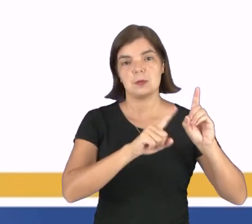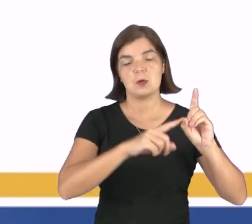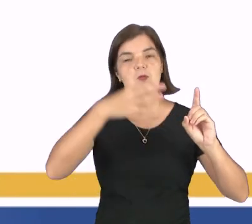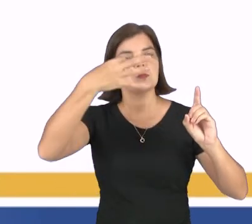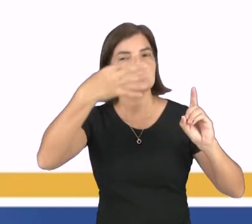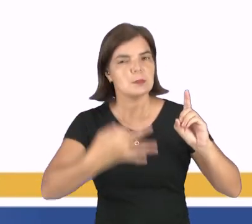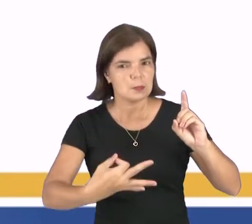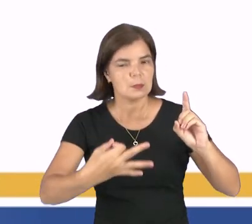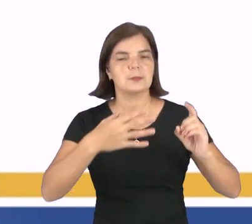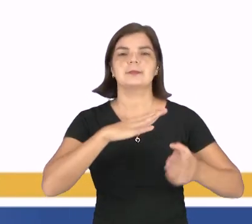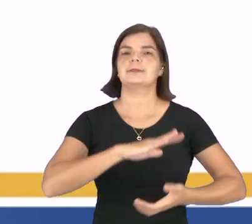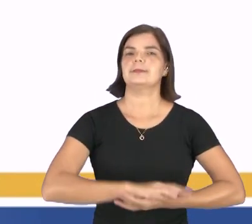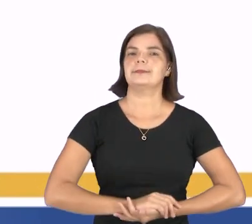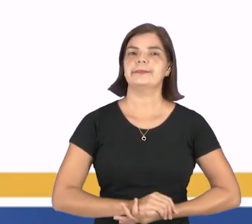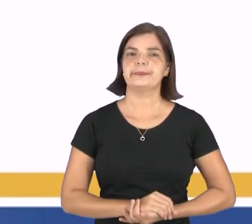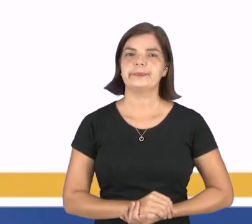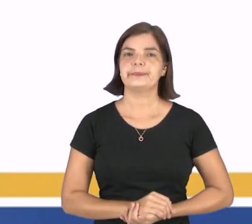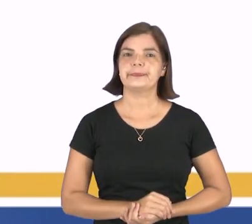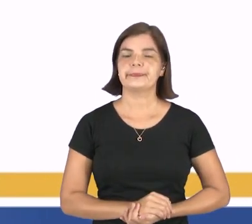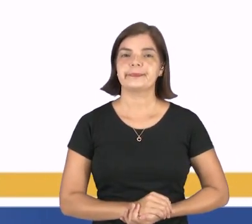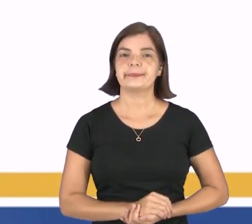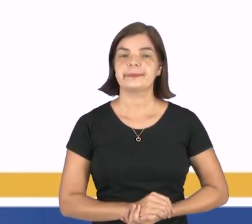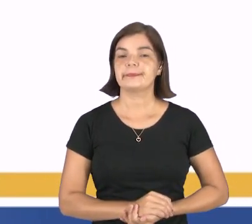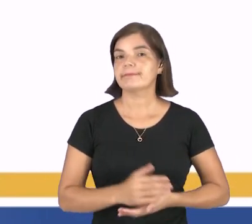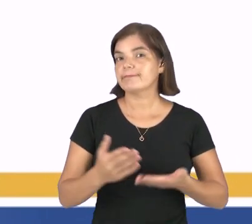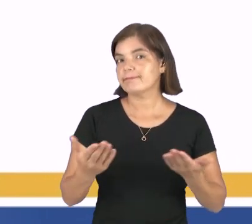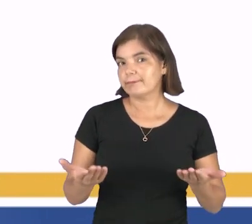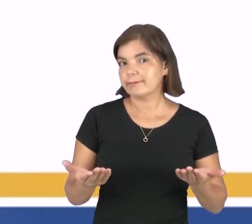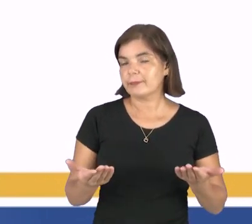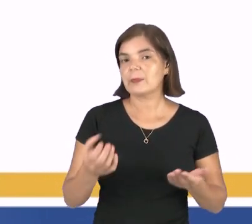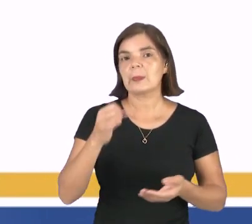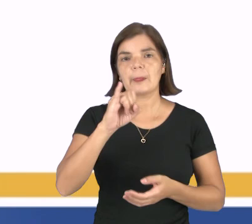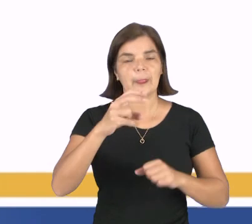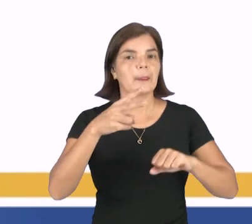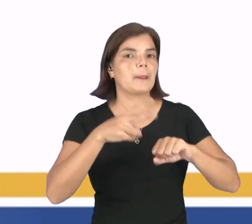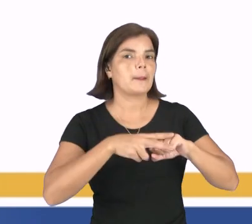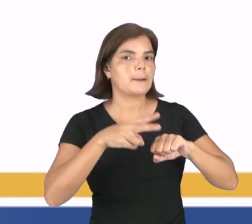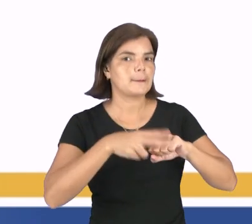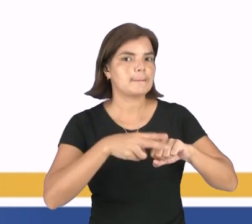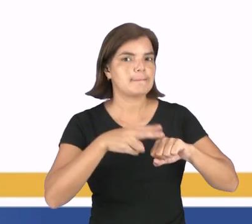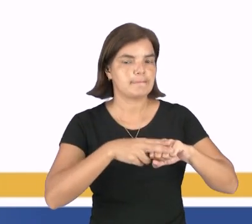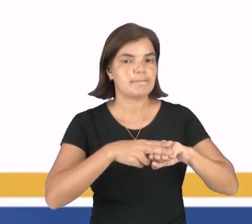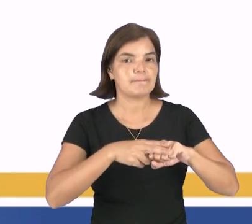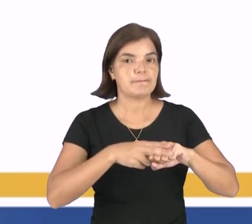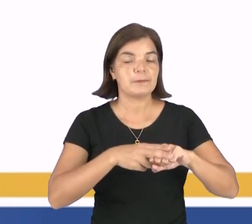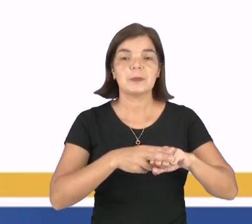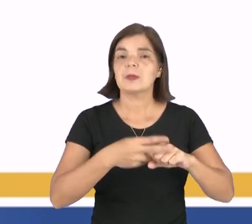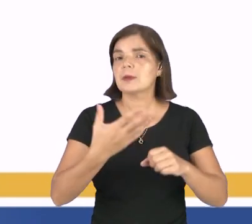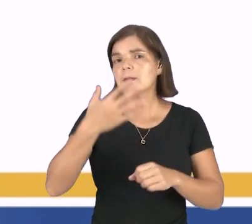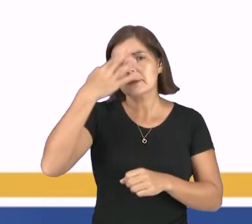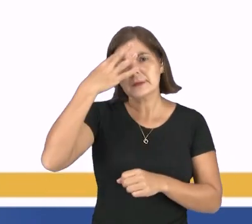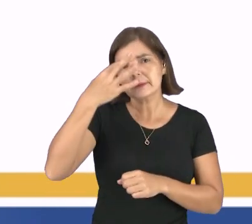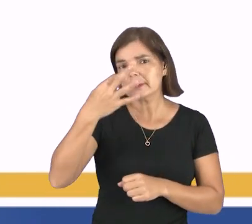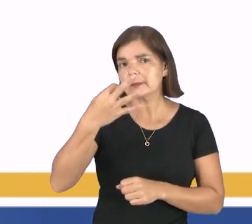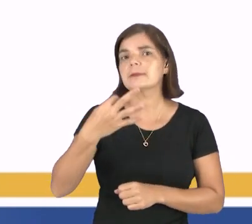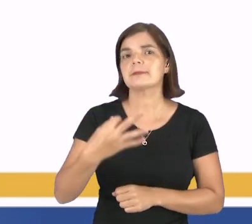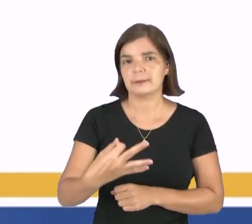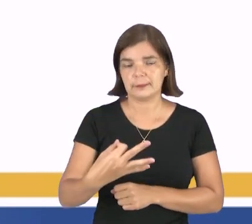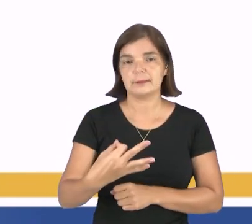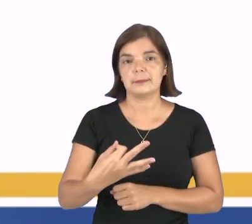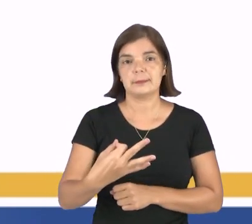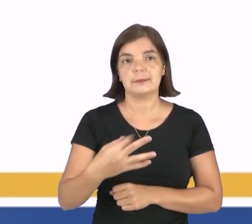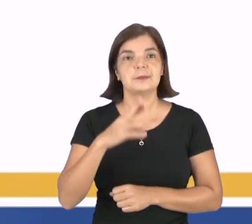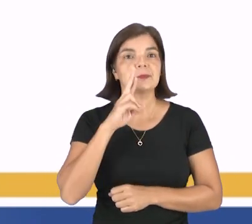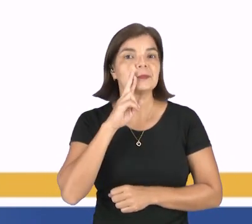fato certo. Gente, se esse verbo está no modo indicativo, então a nossa alternativa correta é a